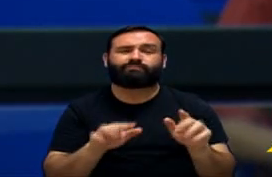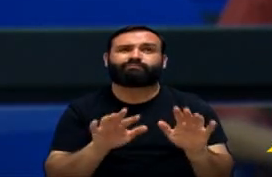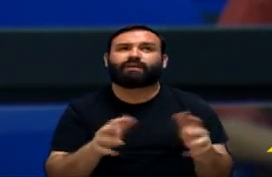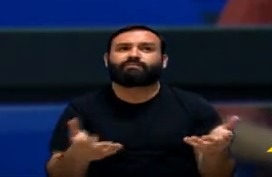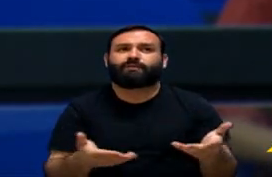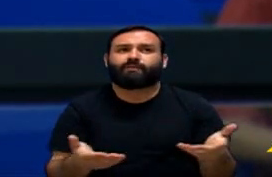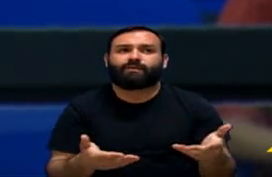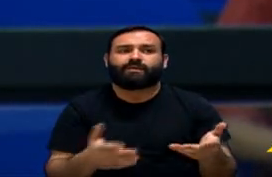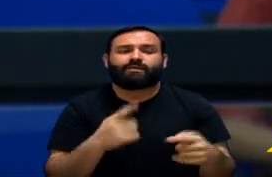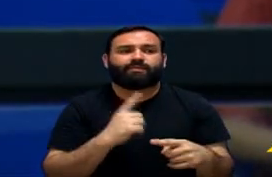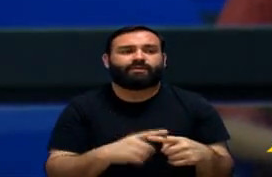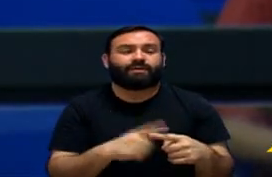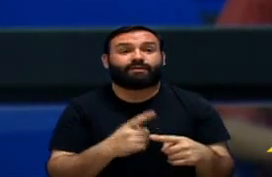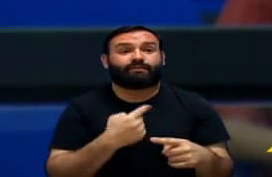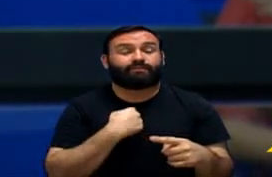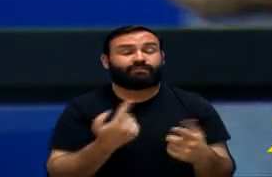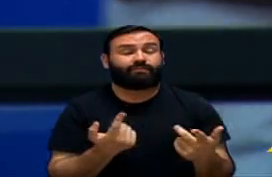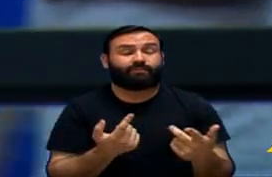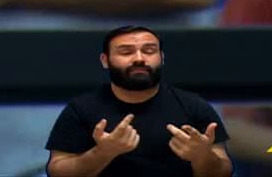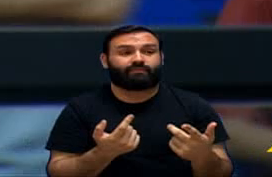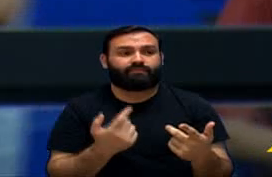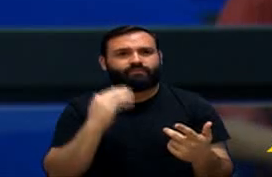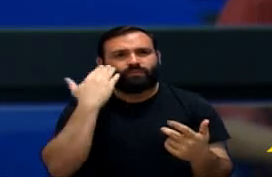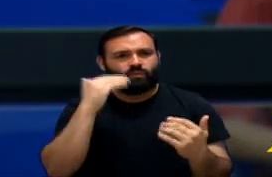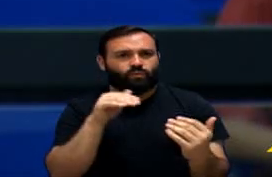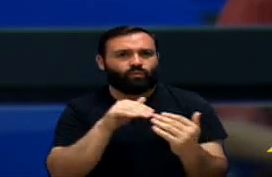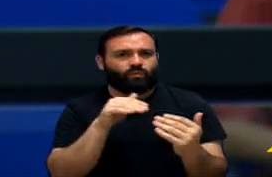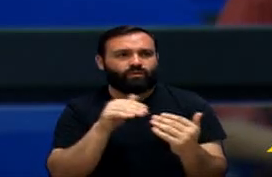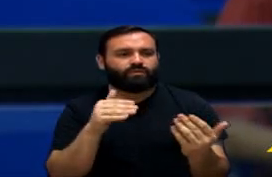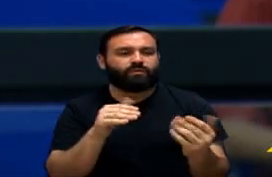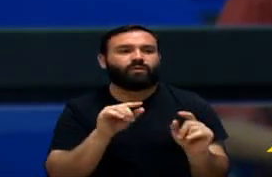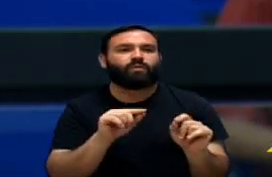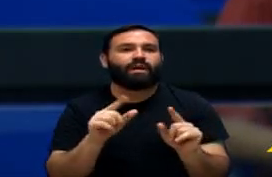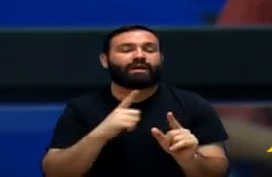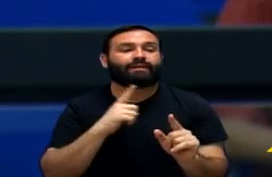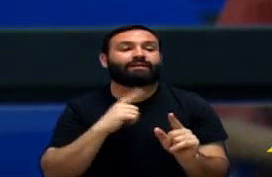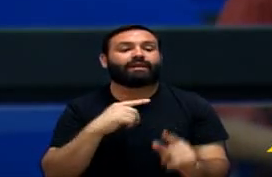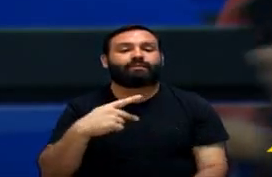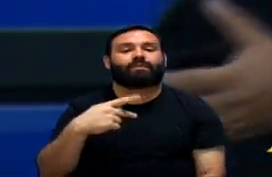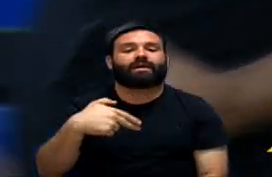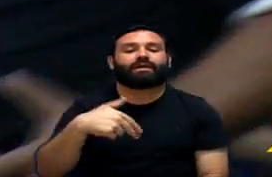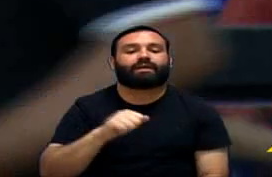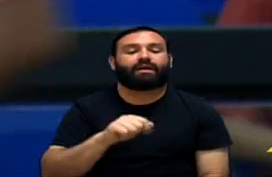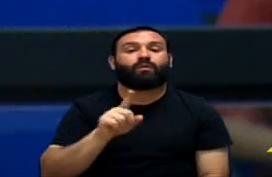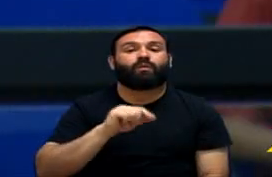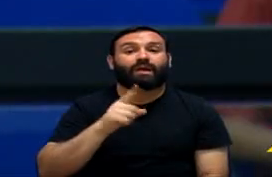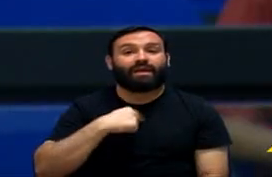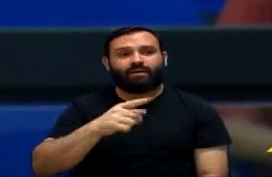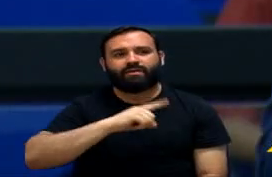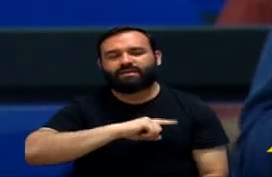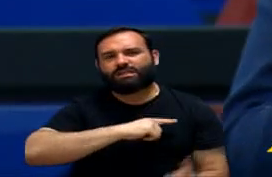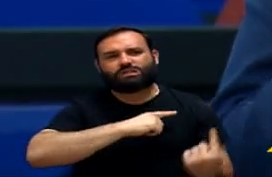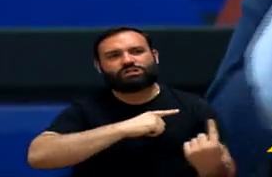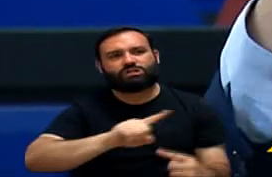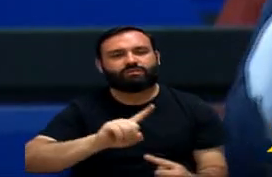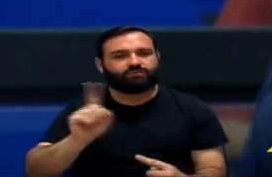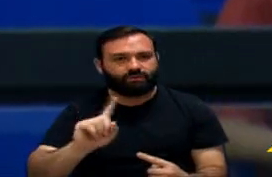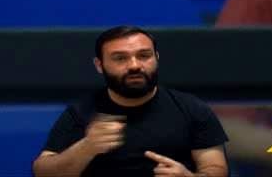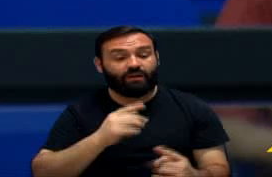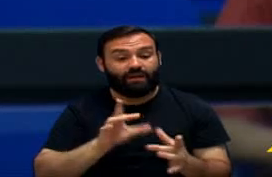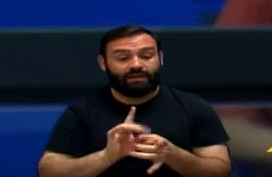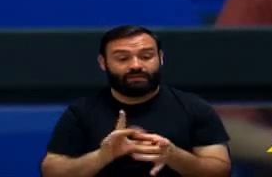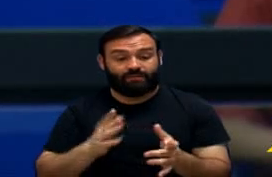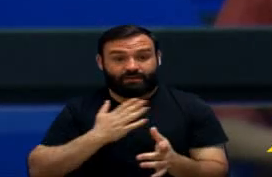caso porque assim eu super entendo vereadora que existe o pna o princípio de não agressão minha